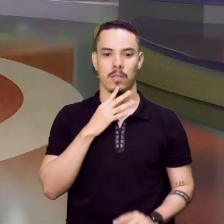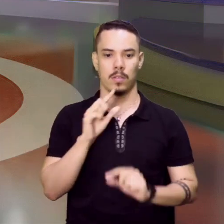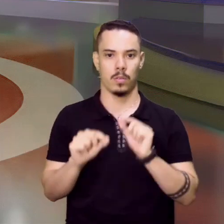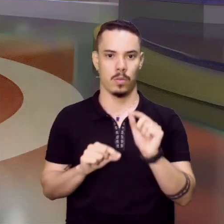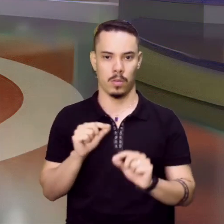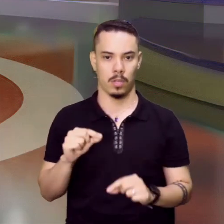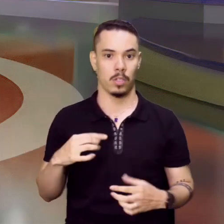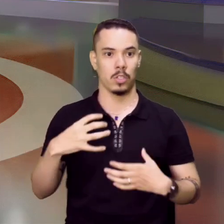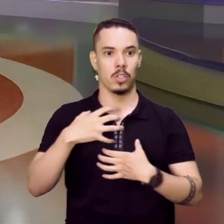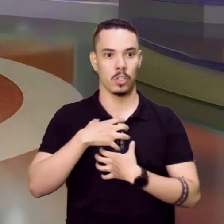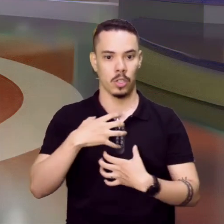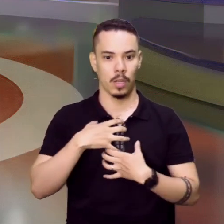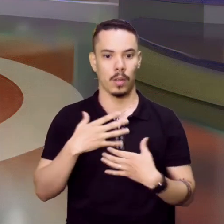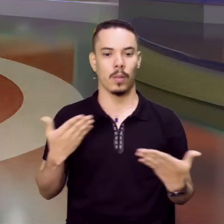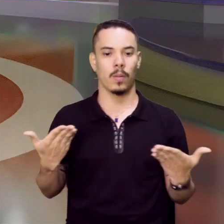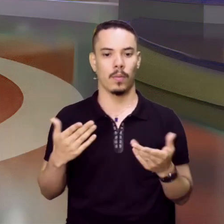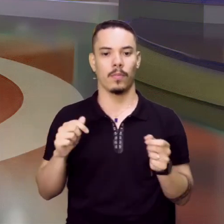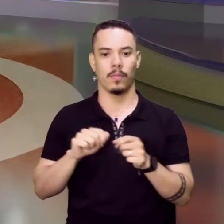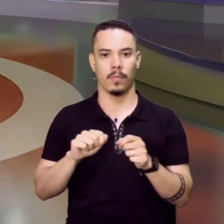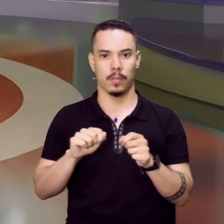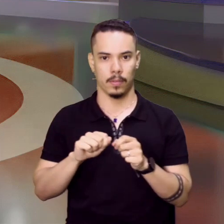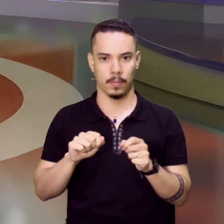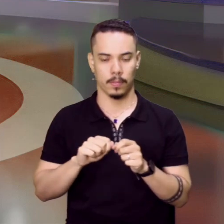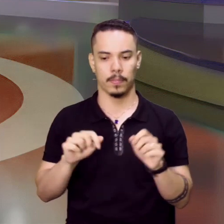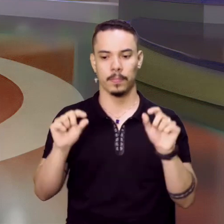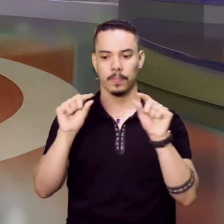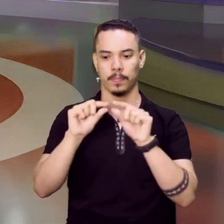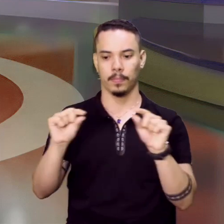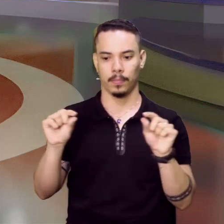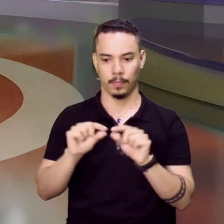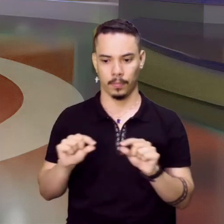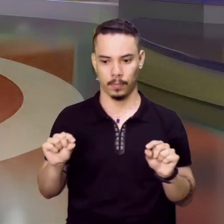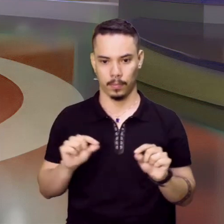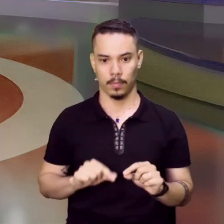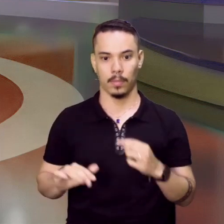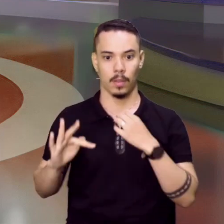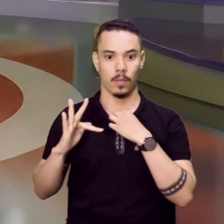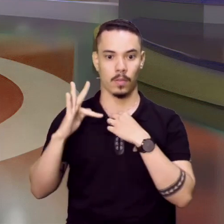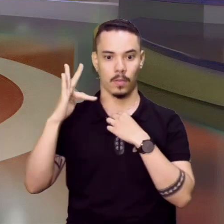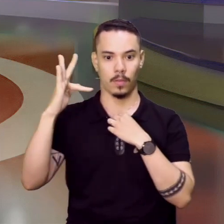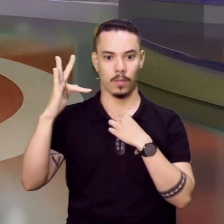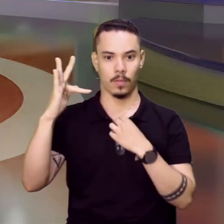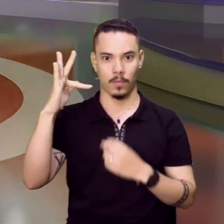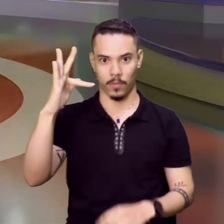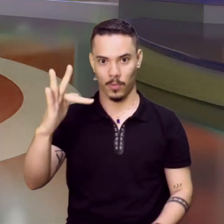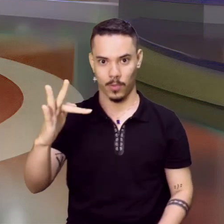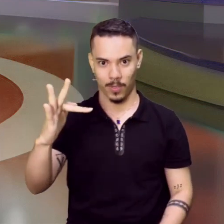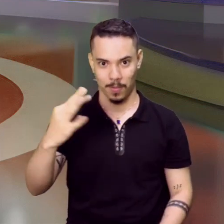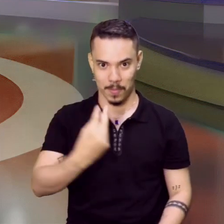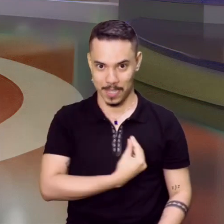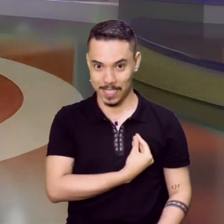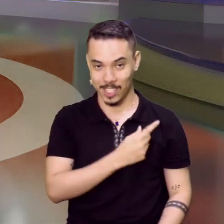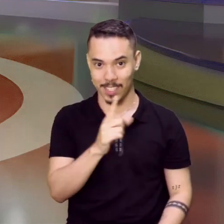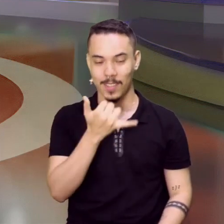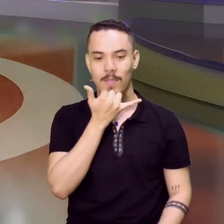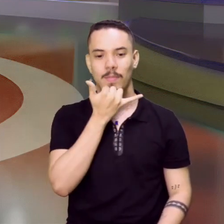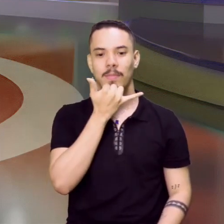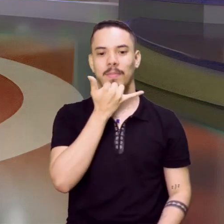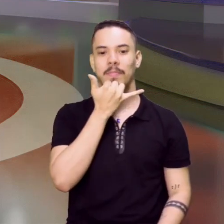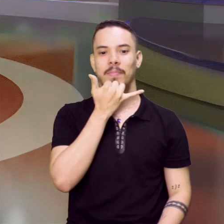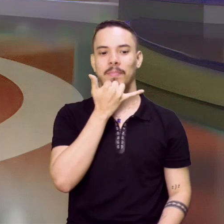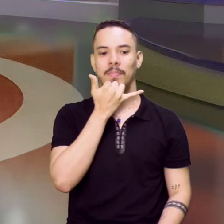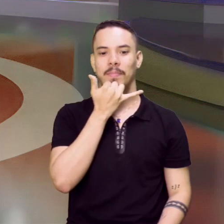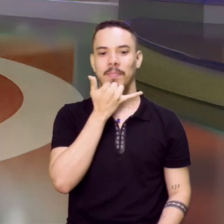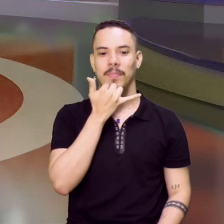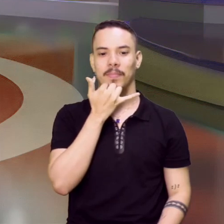das formas de fazer frases com Futuro no presente Ô no presente não perdão o que que tá